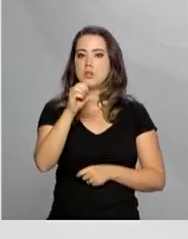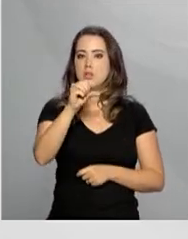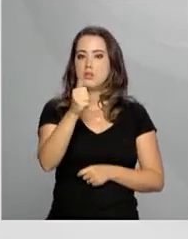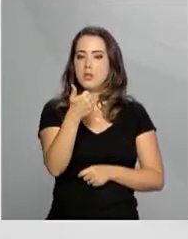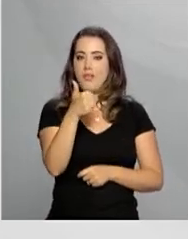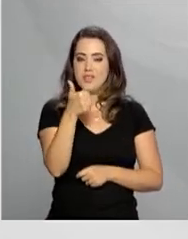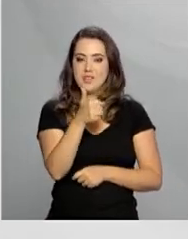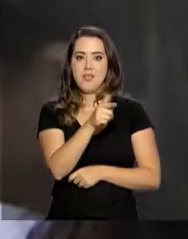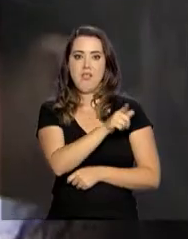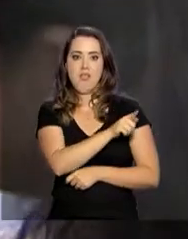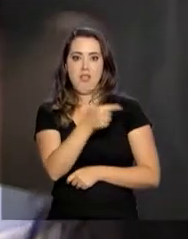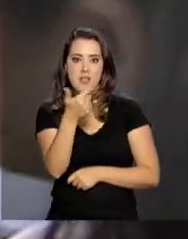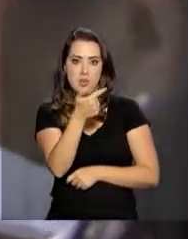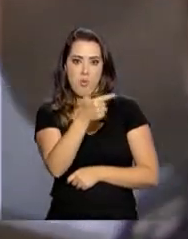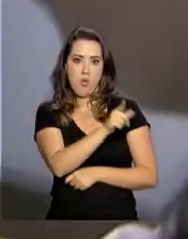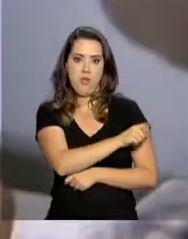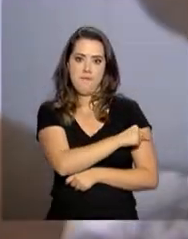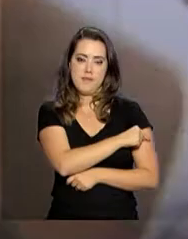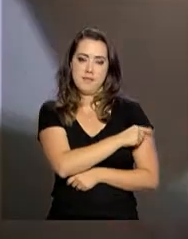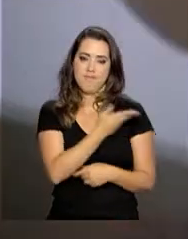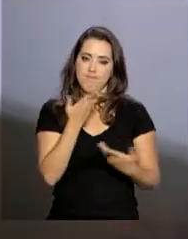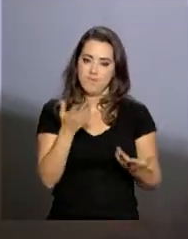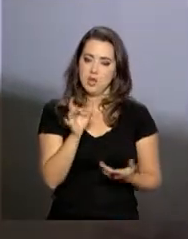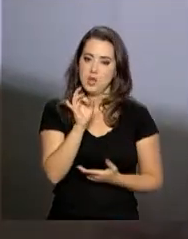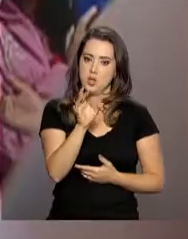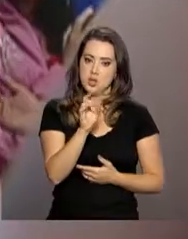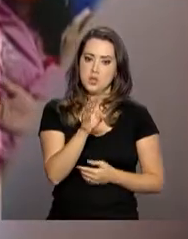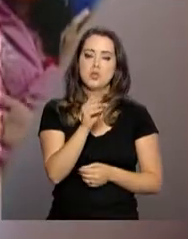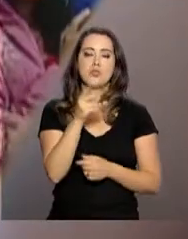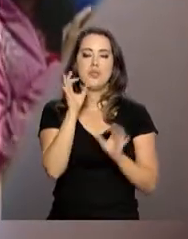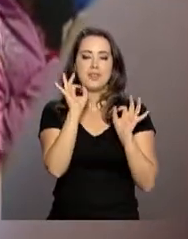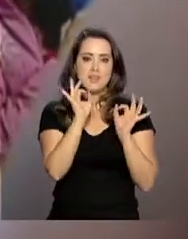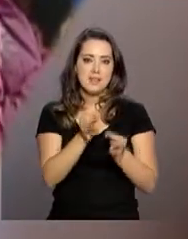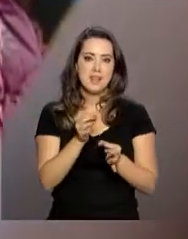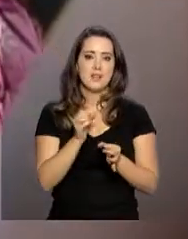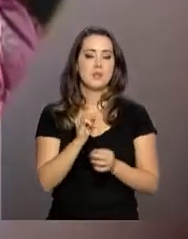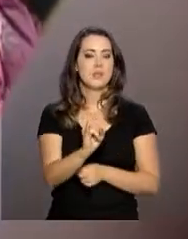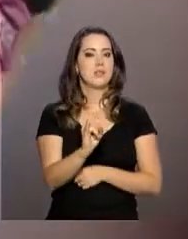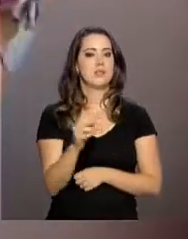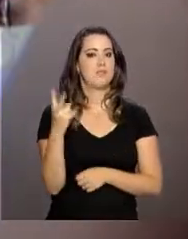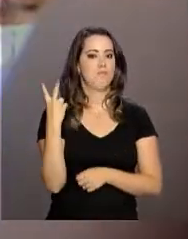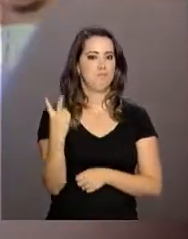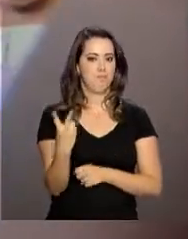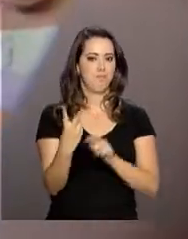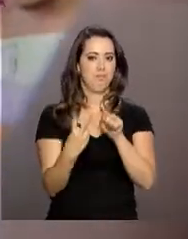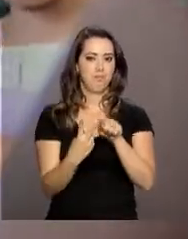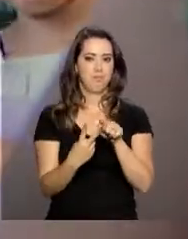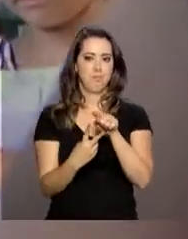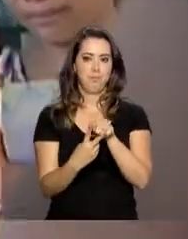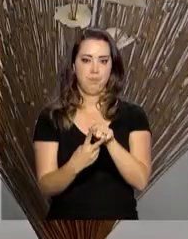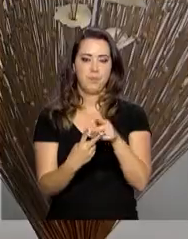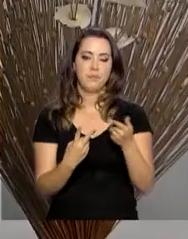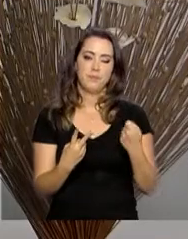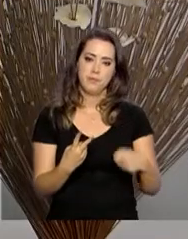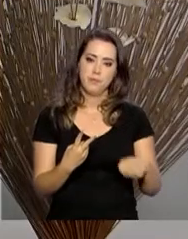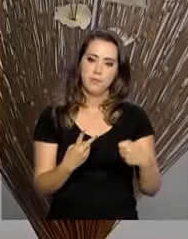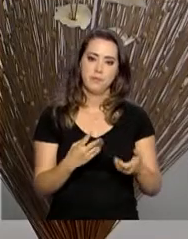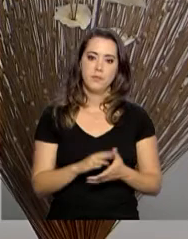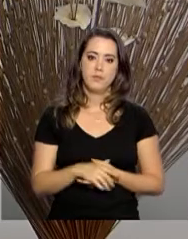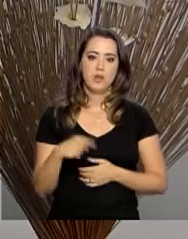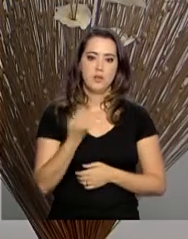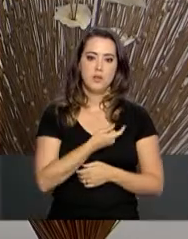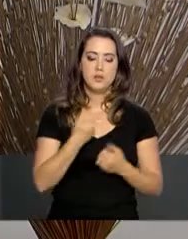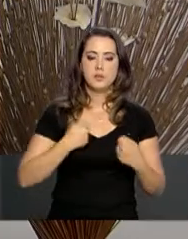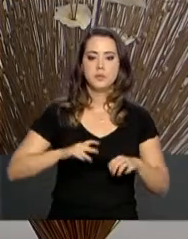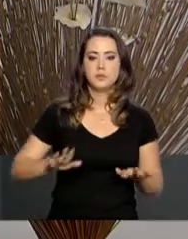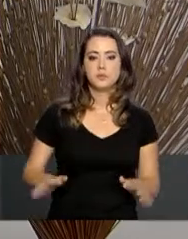mil na segunda dose. Lembrando que a vacina só tem validade se for tomada nas duas etapas. Nós precisamos